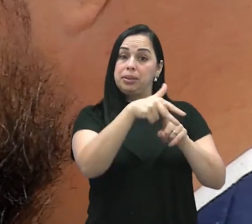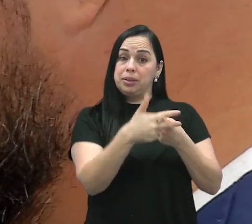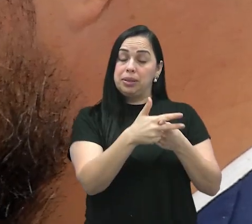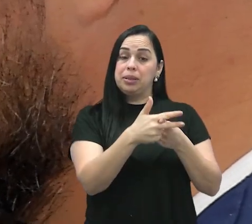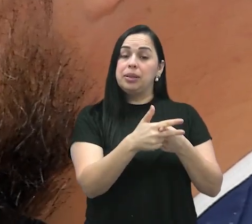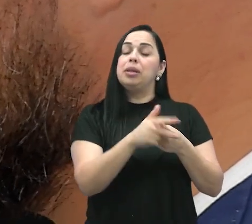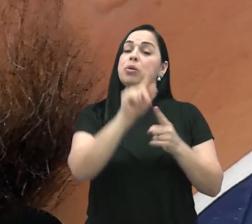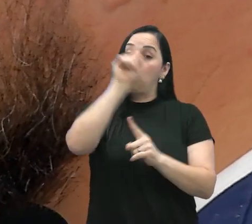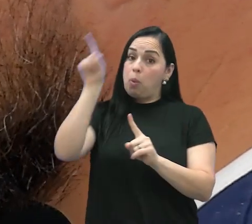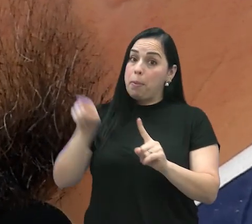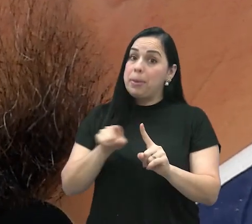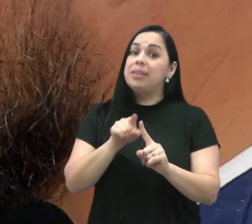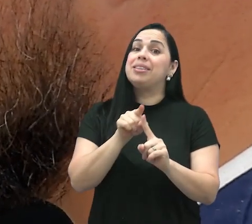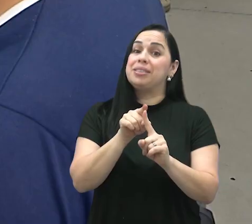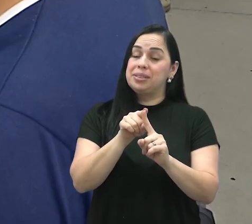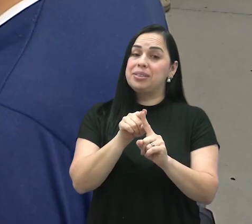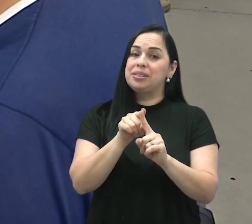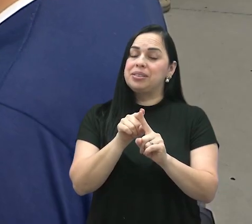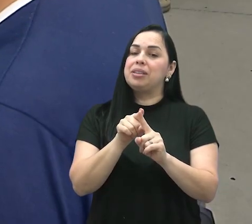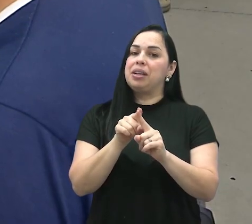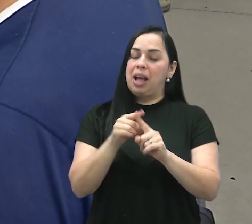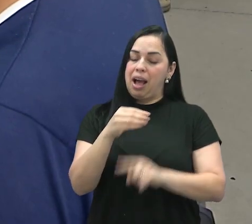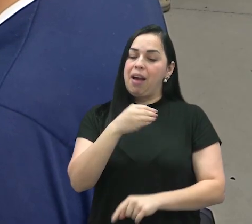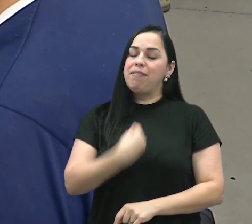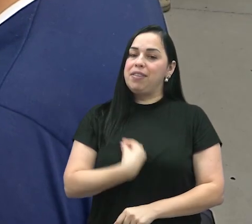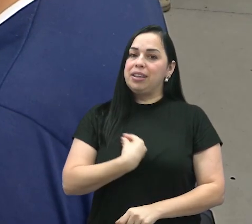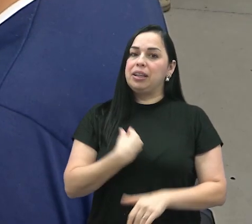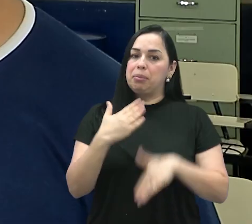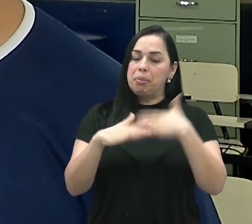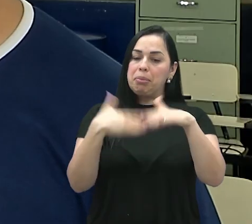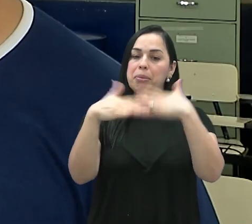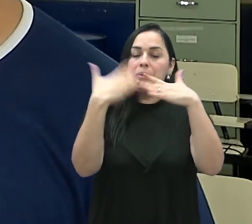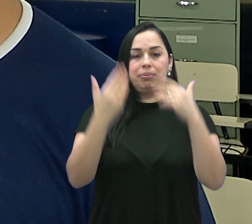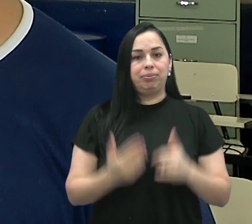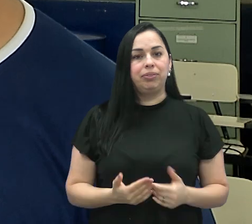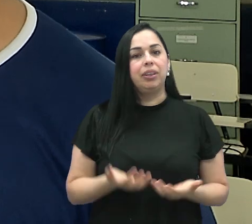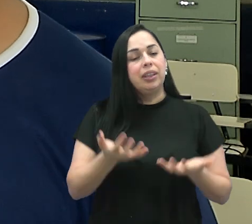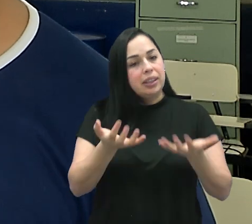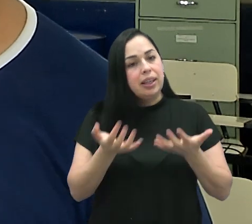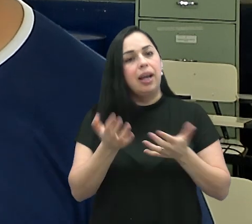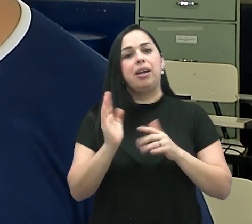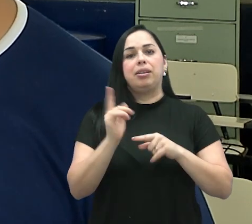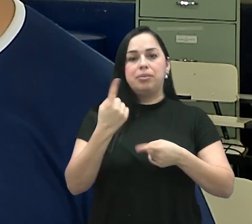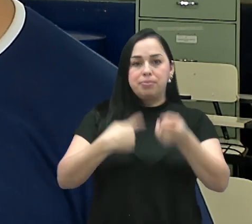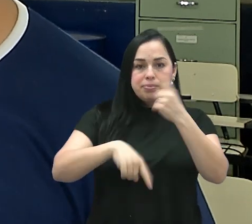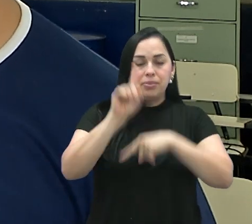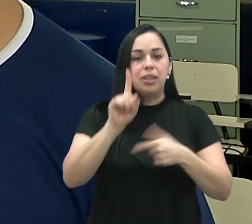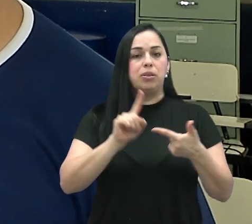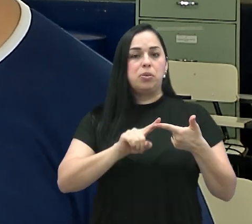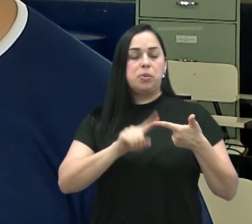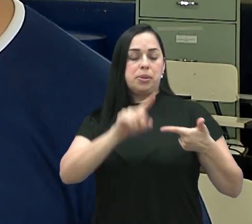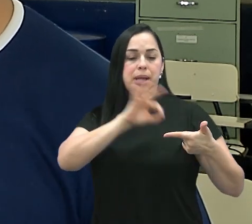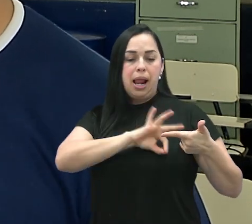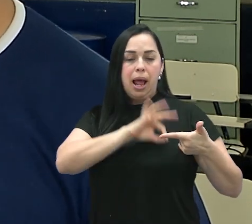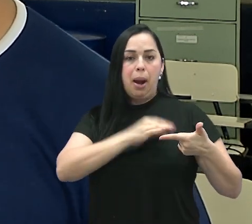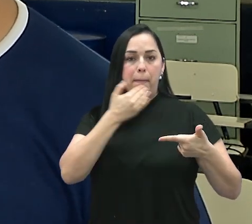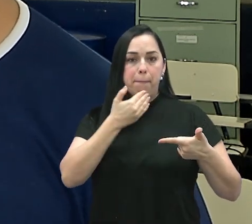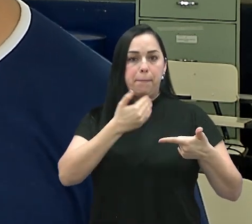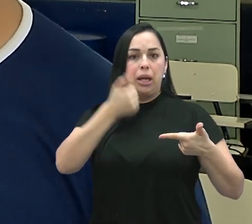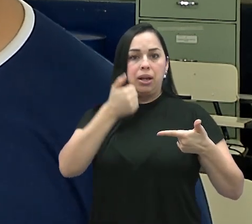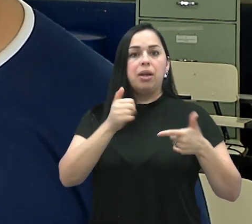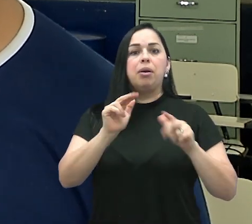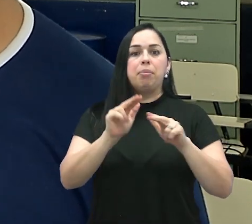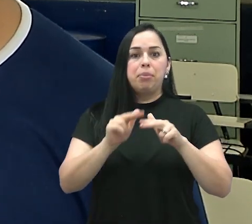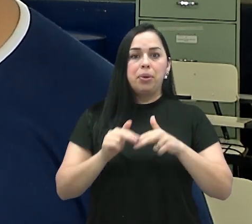Tudo isso tem um objetivo: melhorar de vida. Na busca de uma melhoria de vida, de melhores salários,